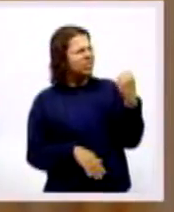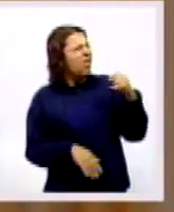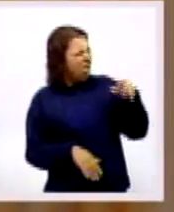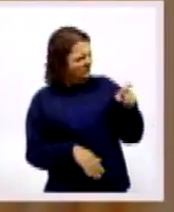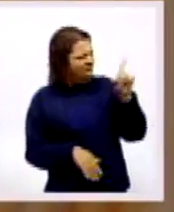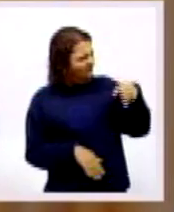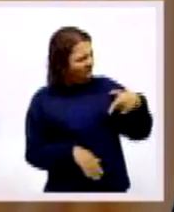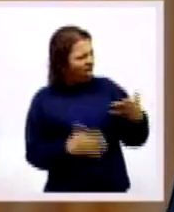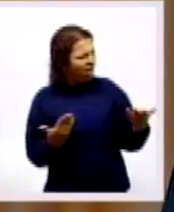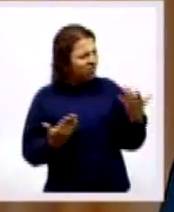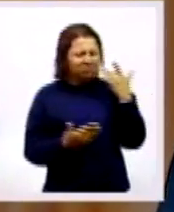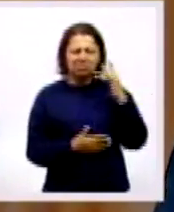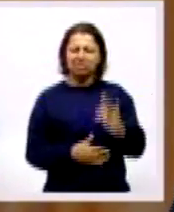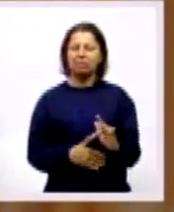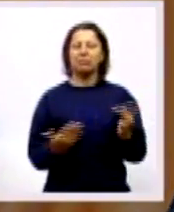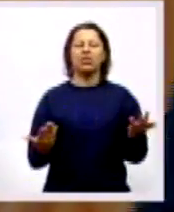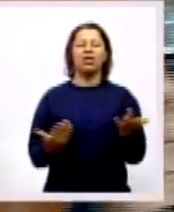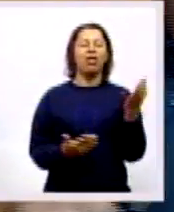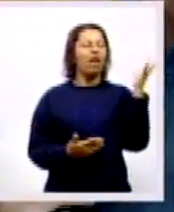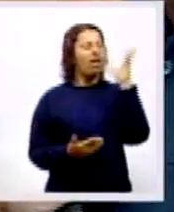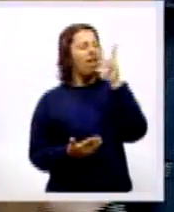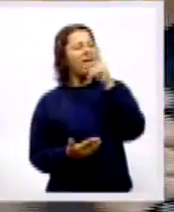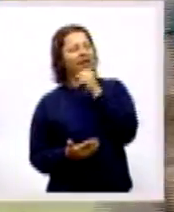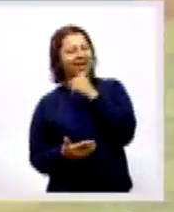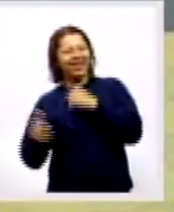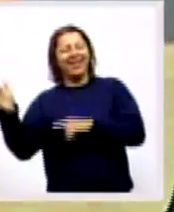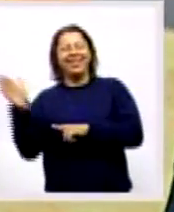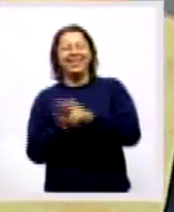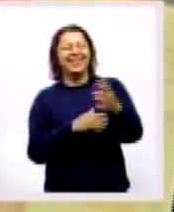sabendo, não, uai. Ô, Joel!